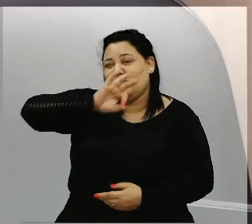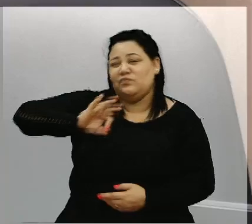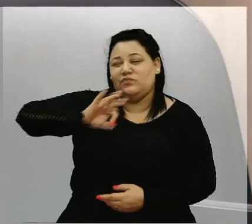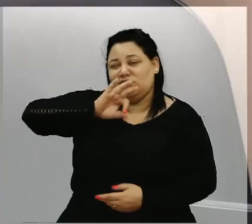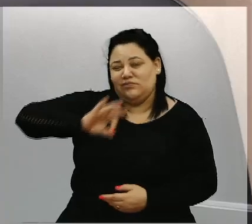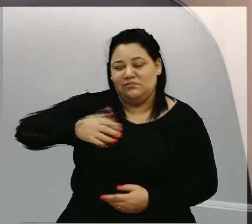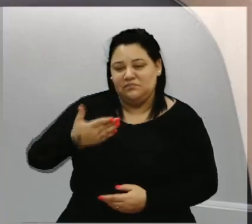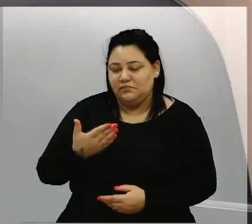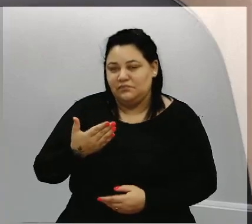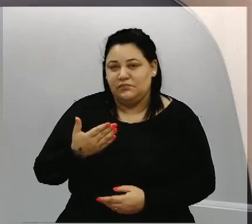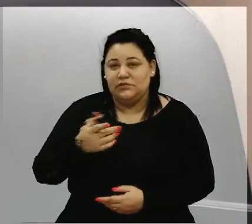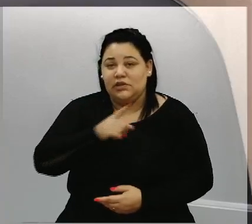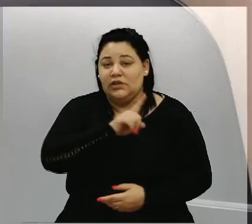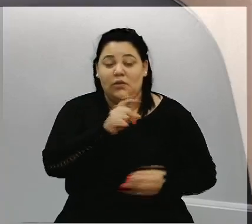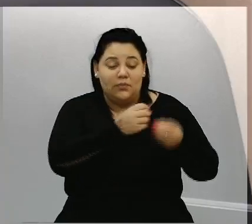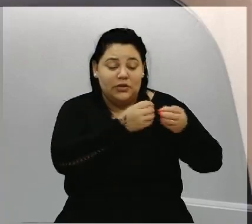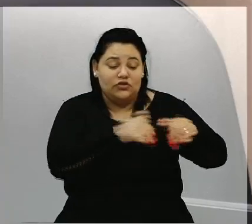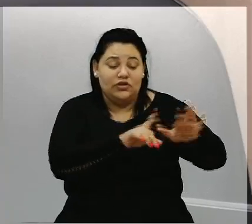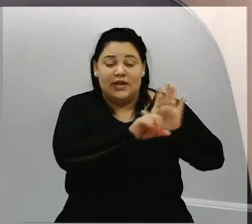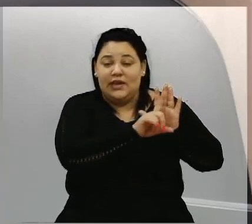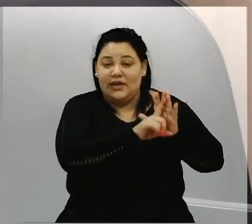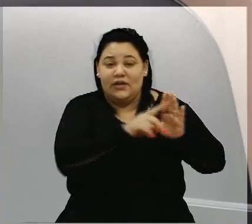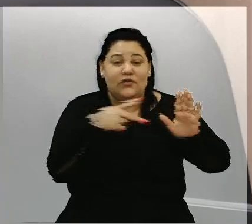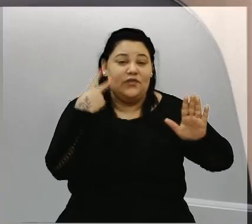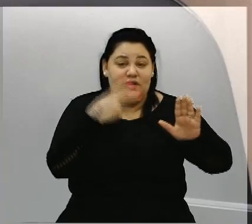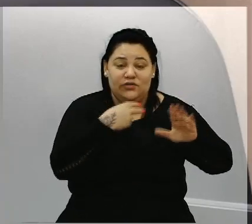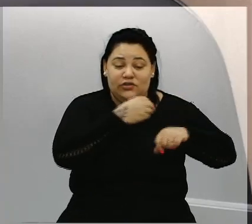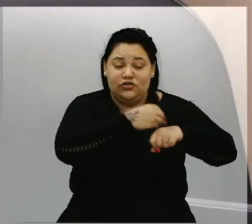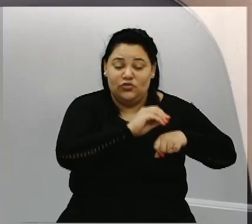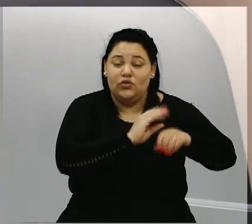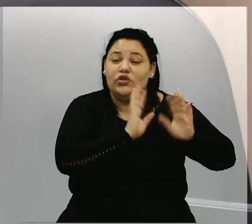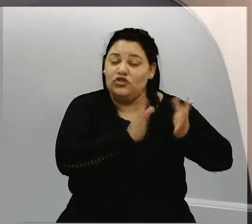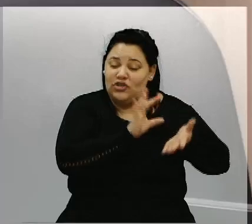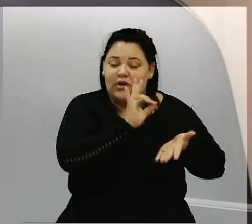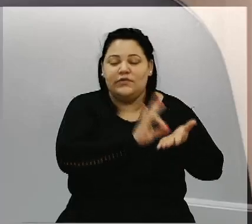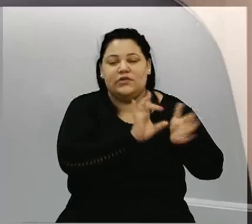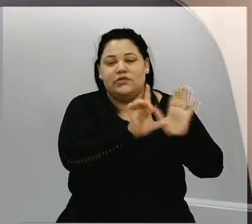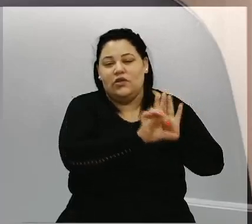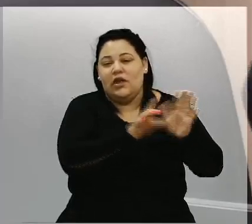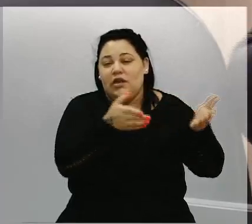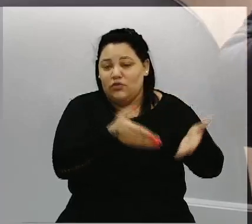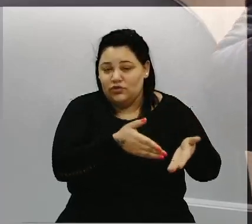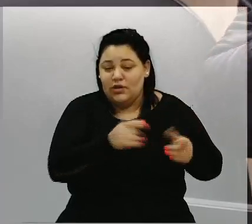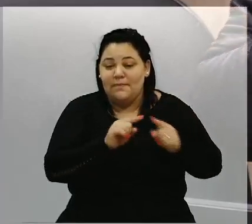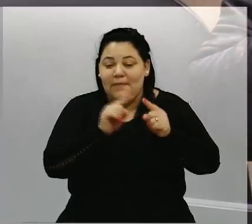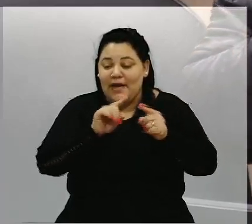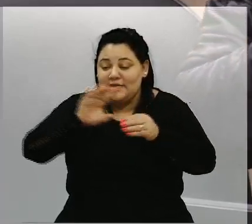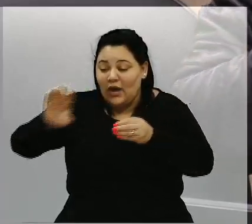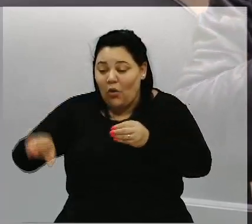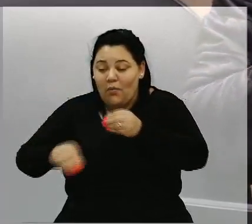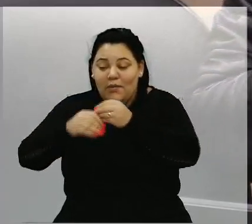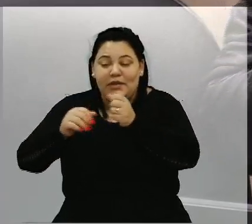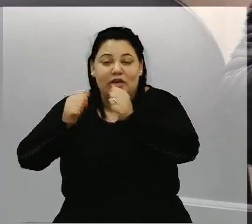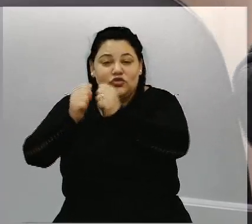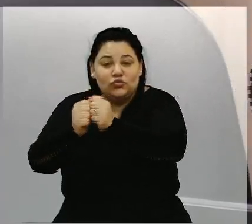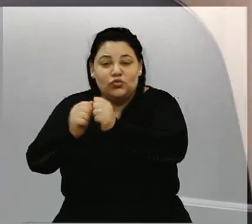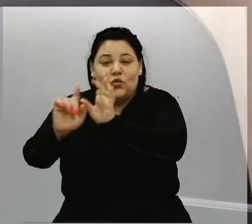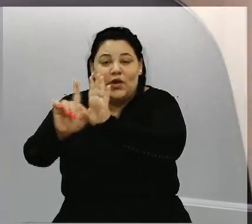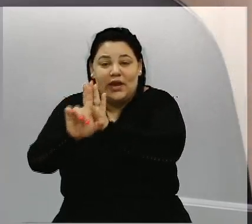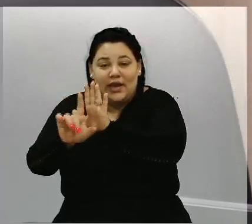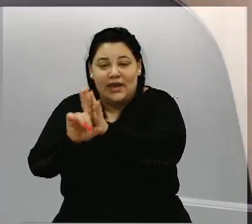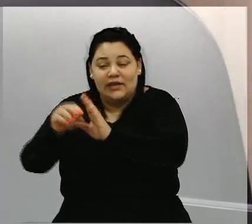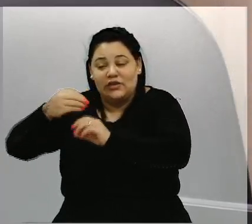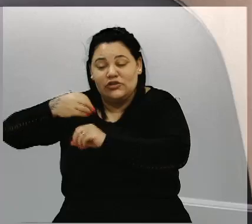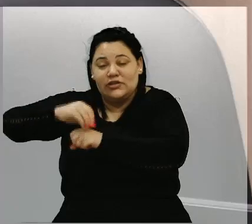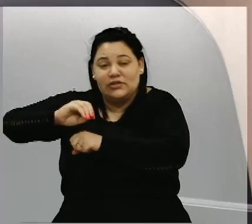Não vai desconstituir a lei do vereador que propôs e que hoje é lei, mas somaria nessa legislação com um